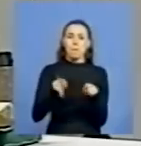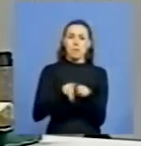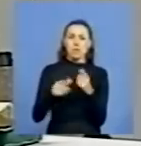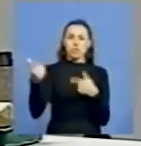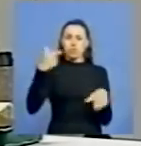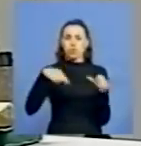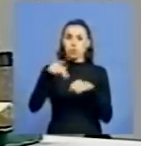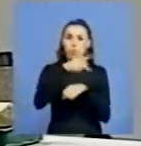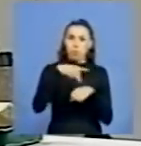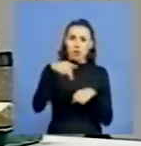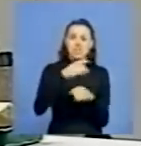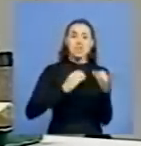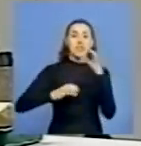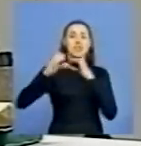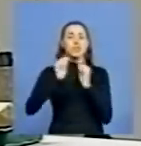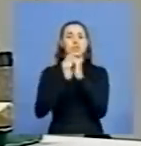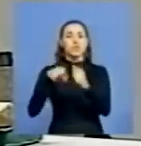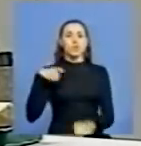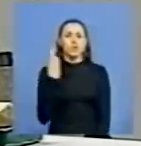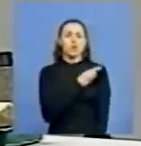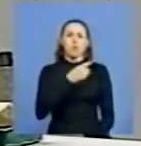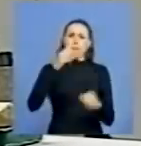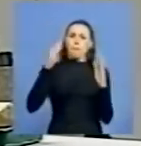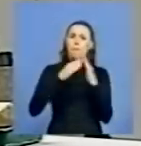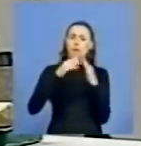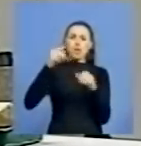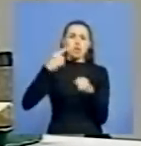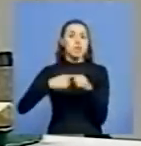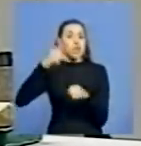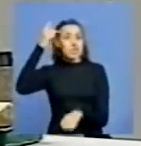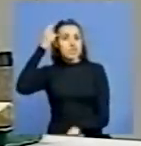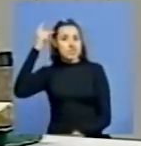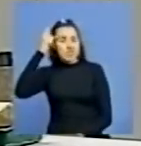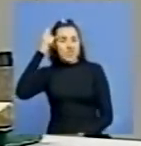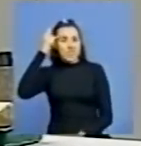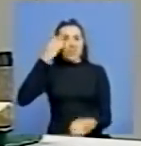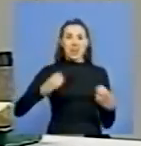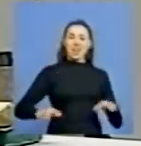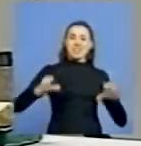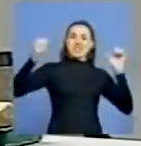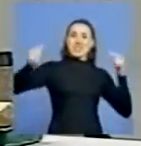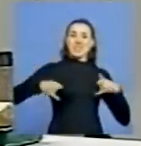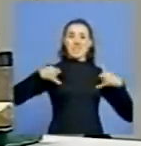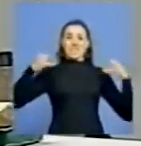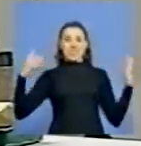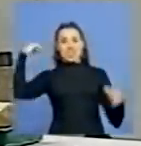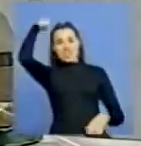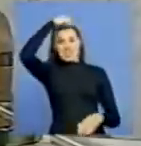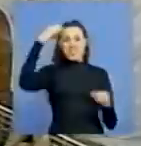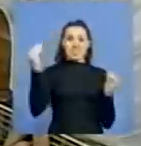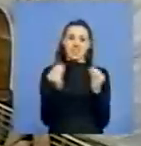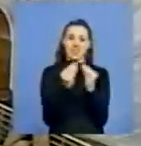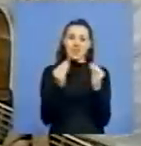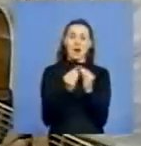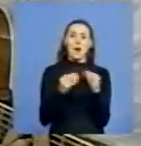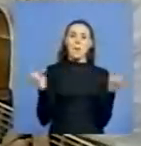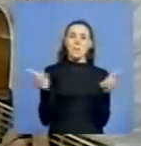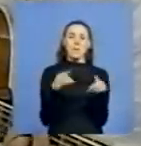vem lá de São Paulo para nos brindar com esta celebração eucarística. Então acompanhamos com muita alegria um canto em